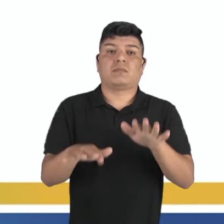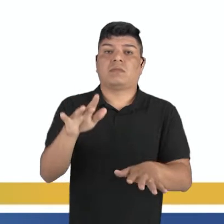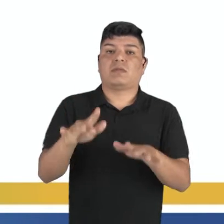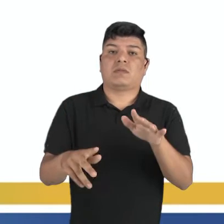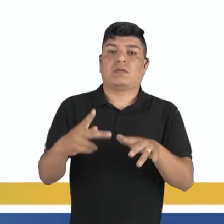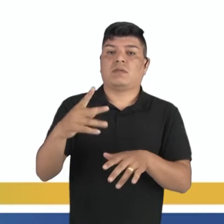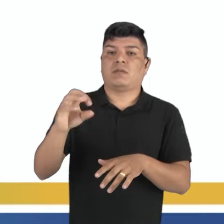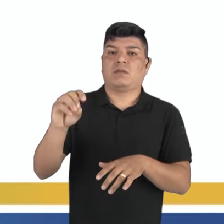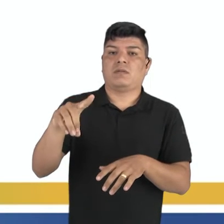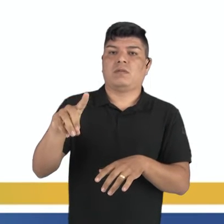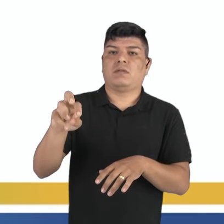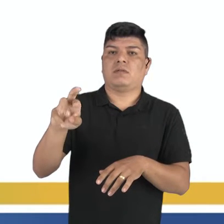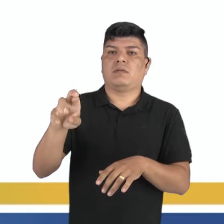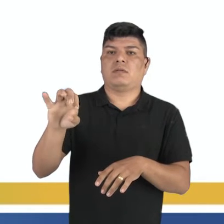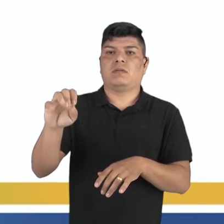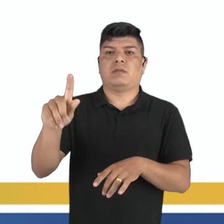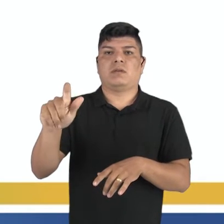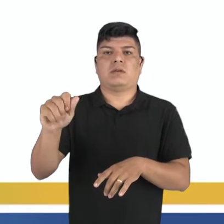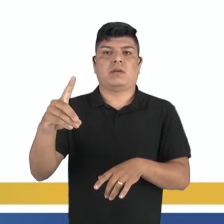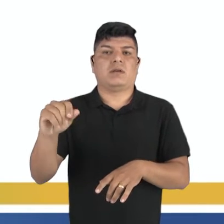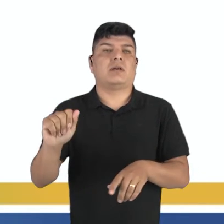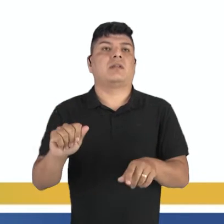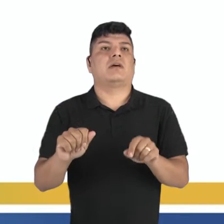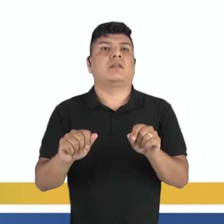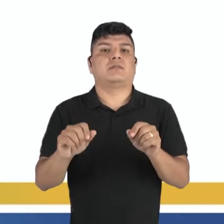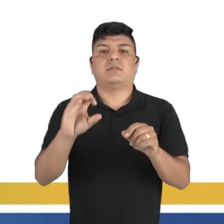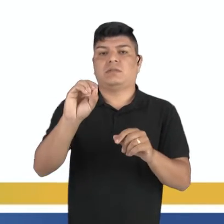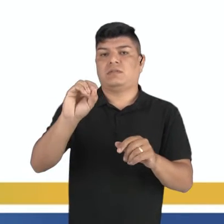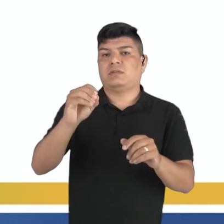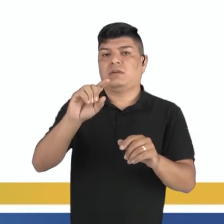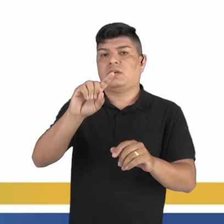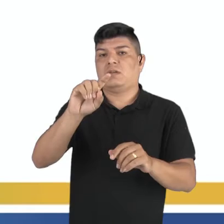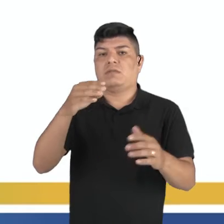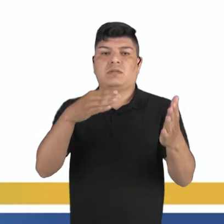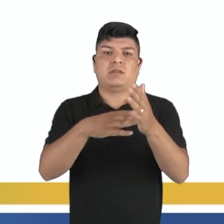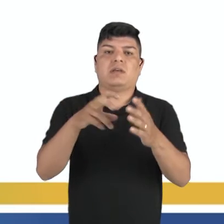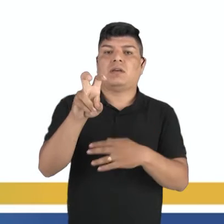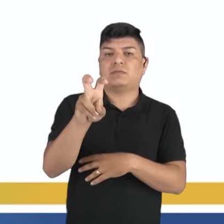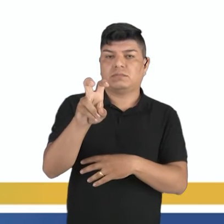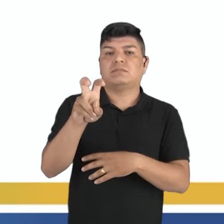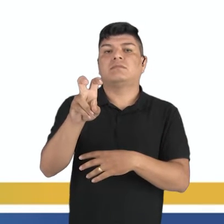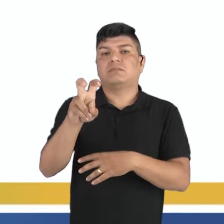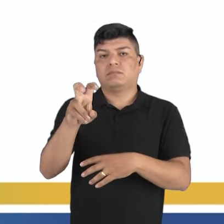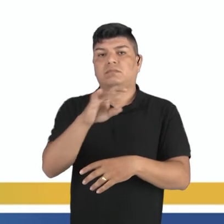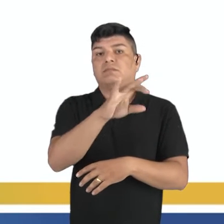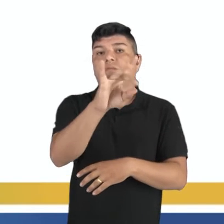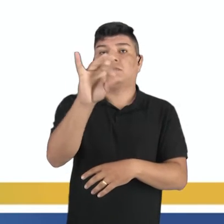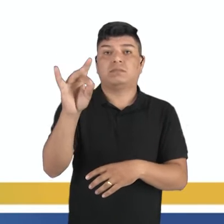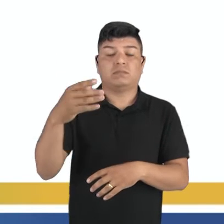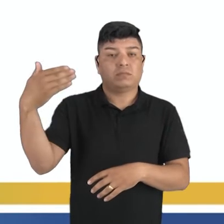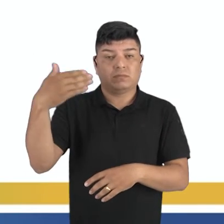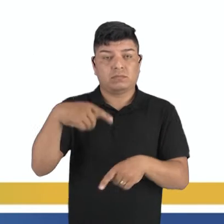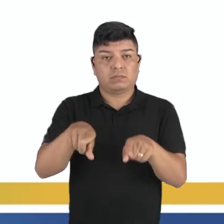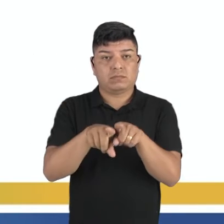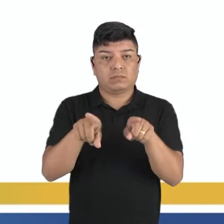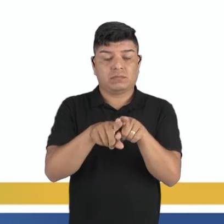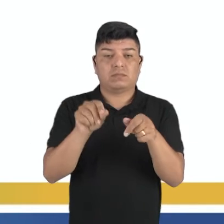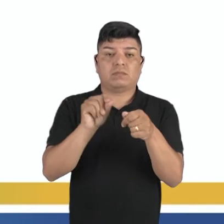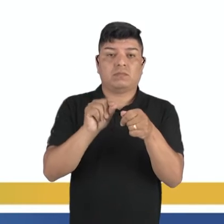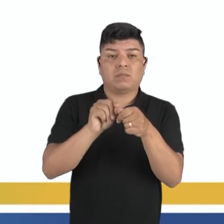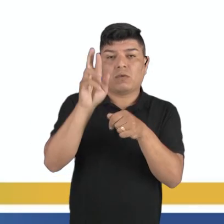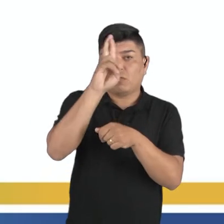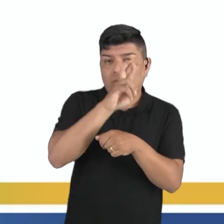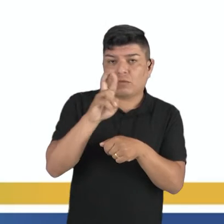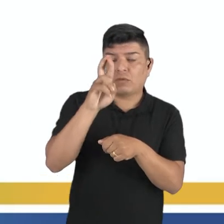ponderada da quantidade de irmãos, né, de 0 a 5, tomando como peso de cada uma dessas quantidades a frequência com que elas